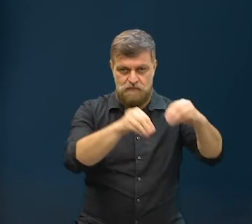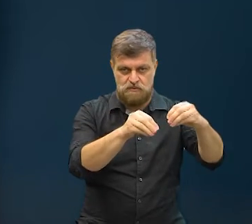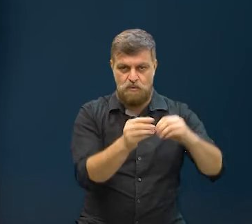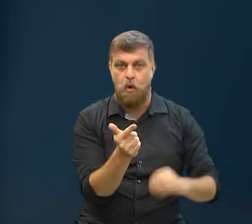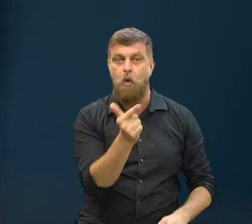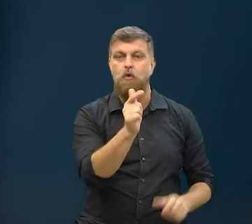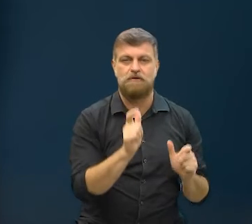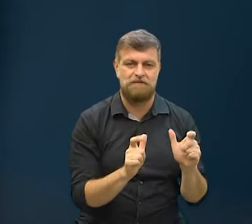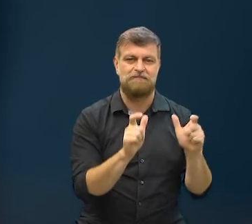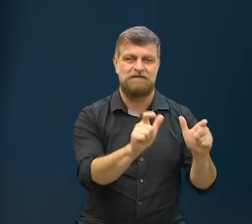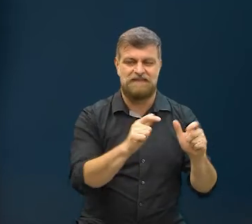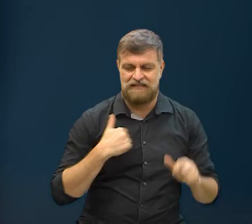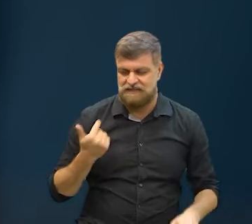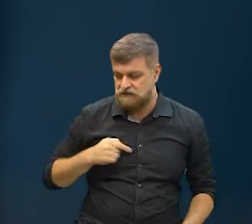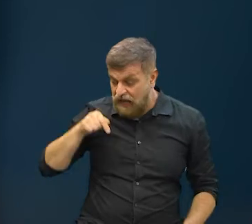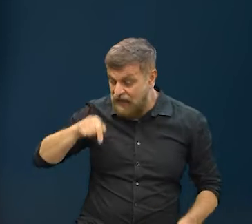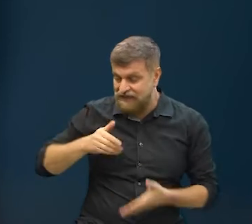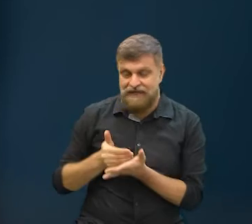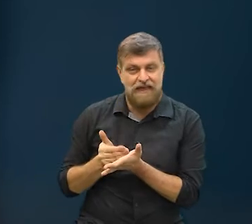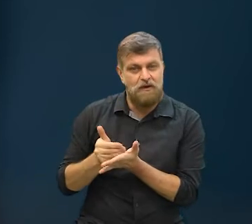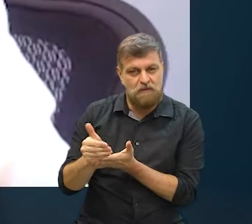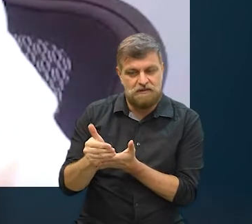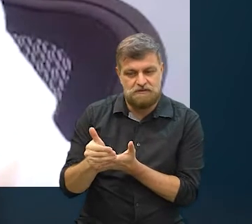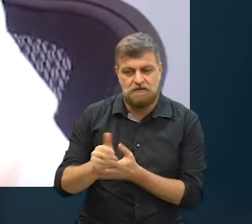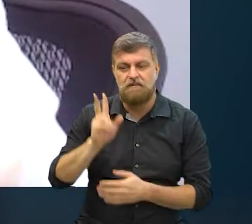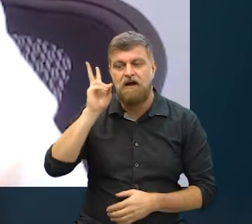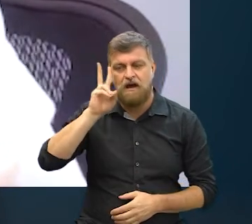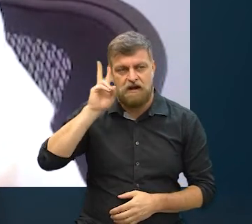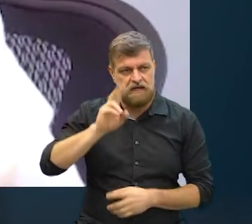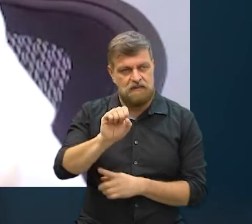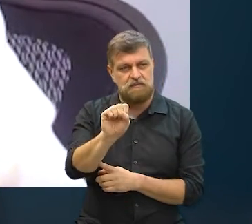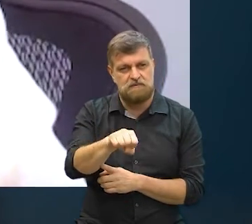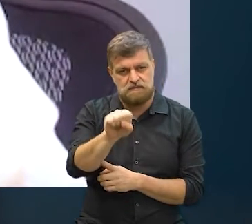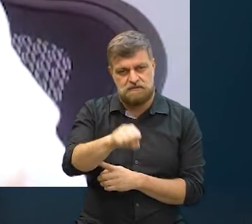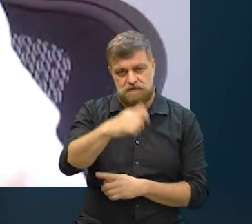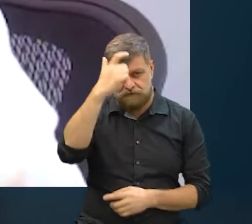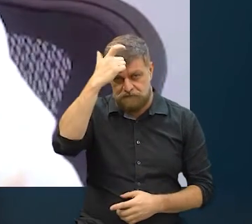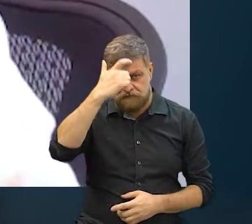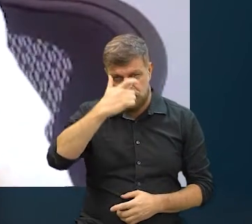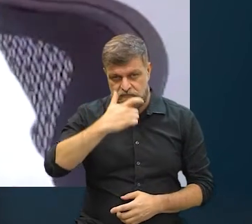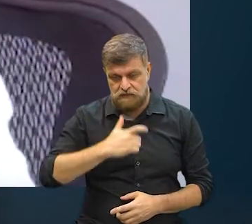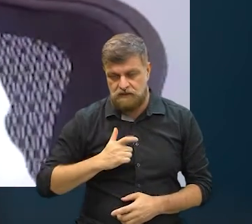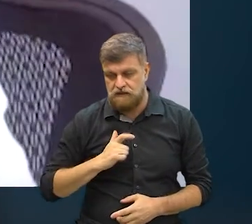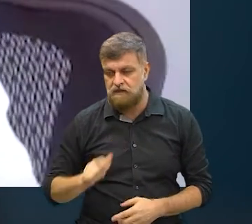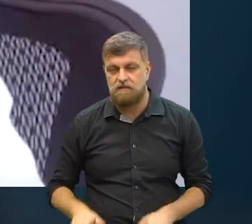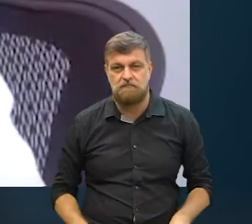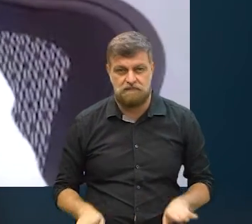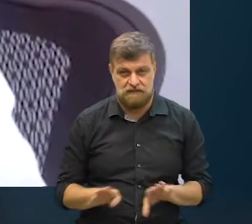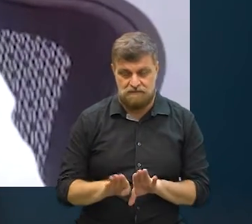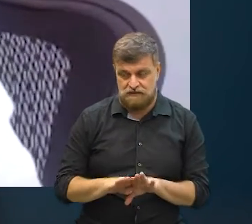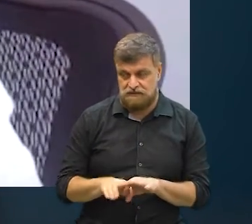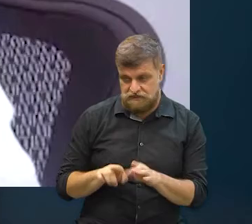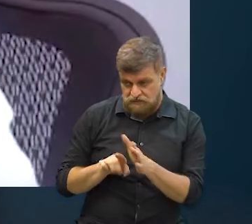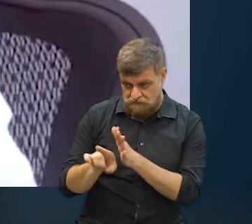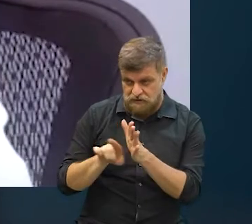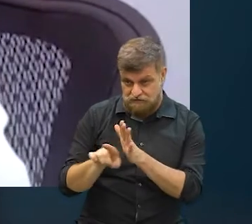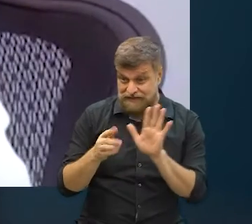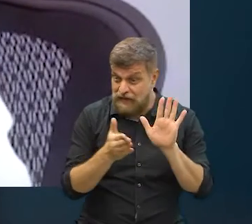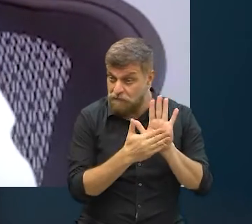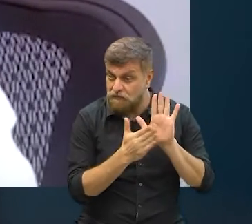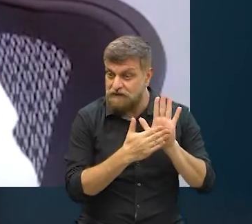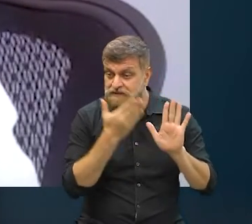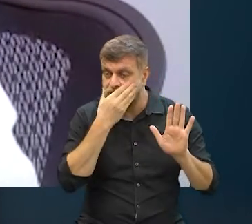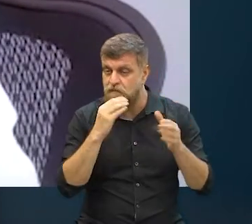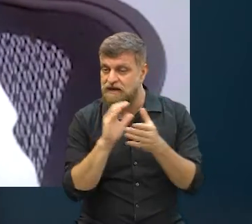gente já mudou ela, e olhamos para lá e falamos: "Nossa, começou tudo daqui". E lembro sim, na época eu cheguei com a proposta para o meu marido, e ele falou